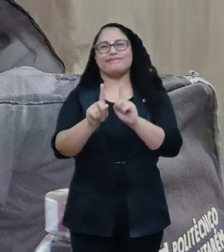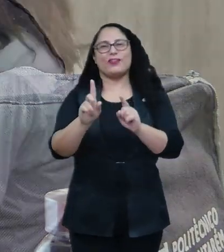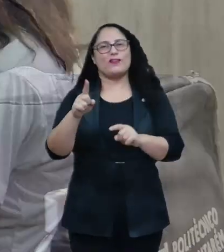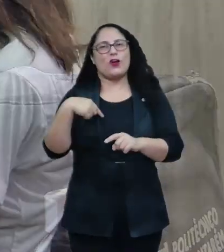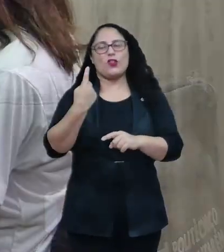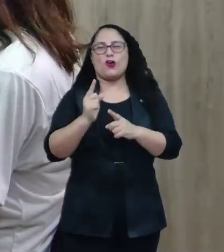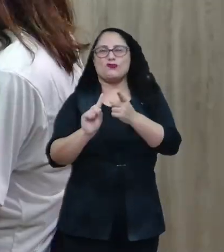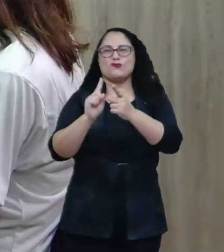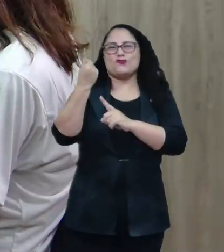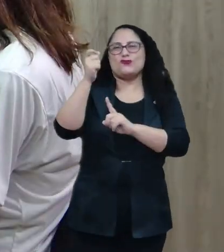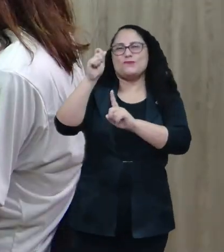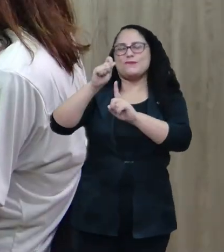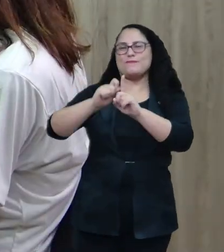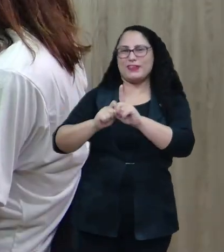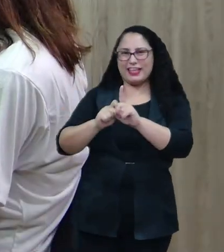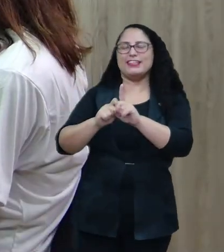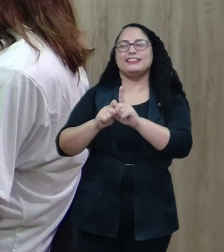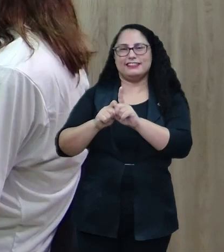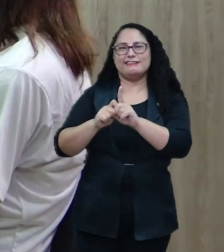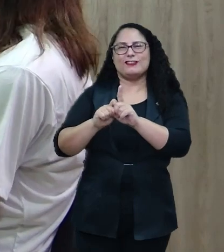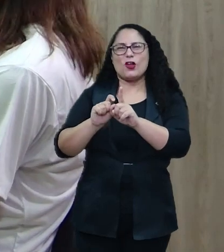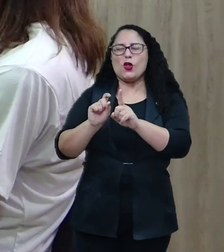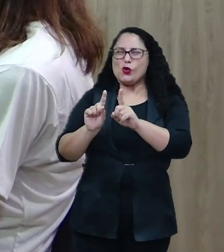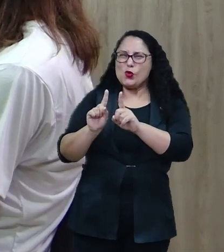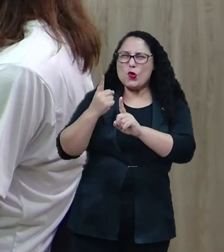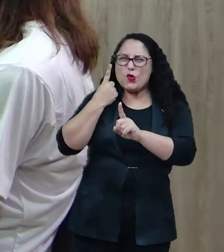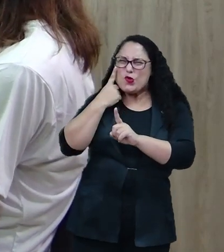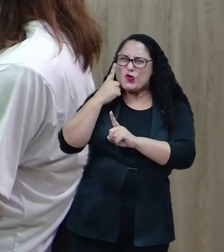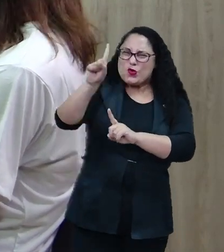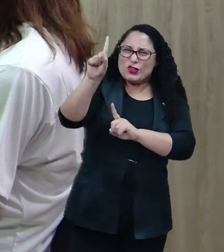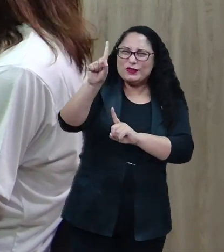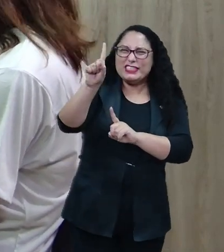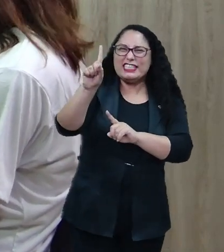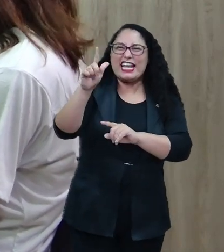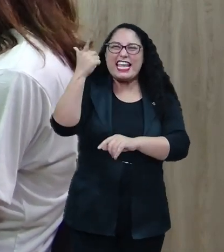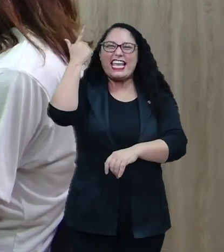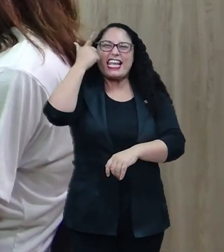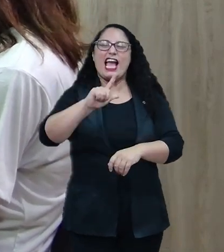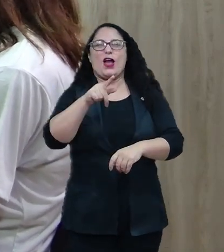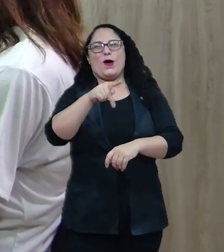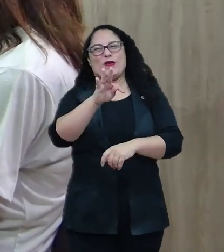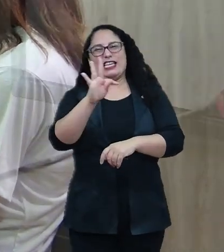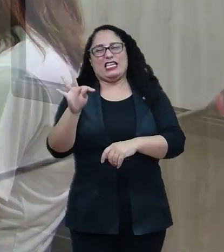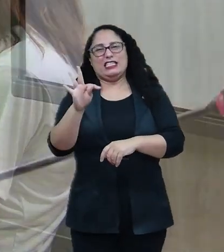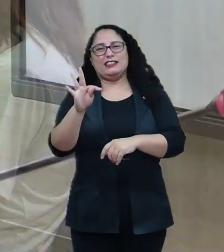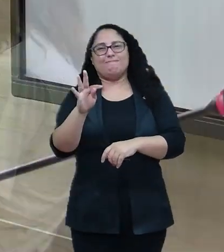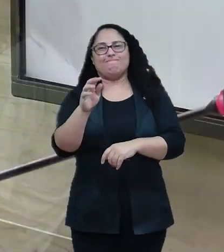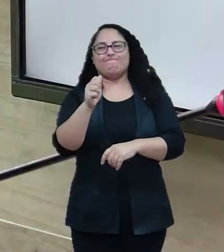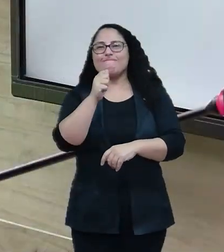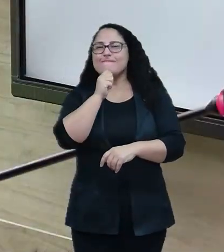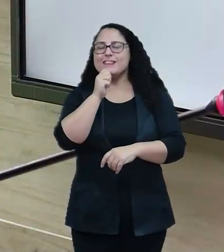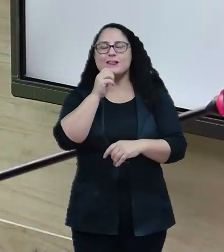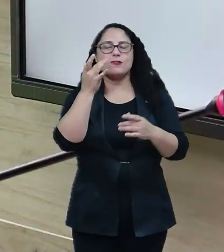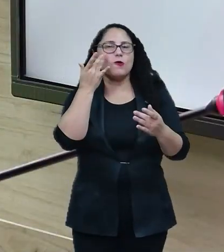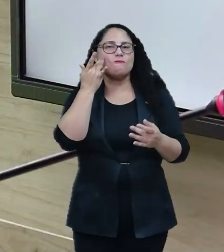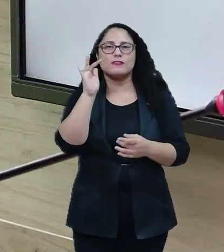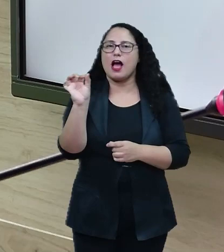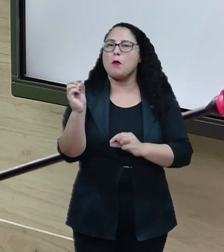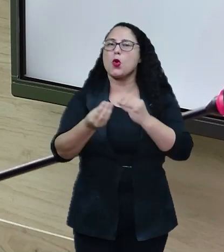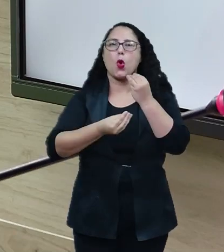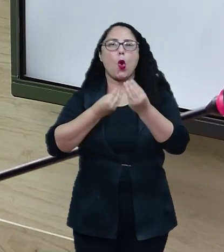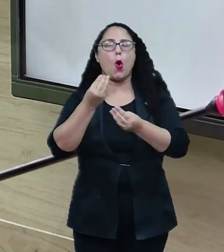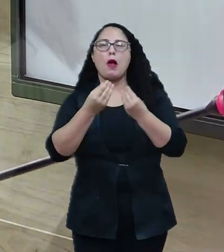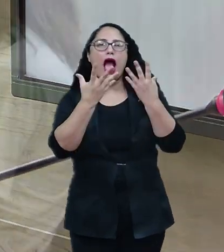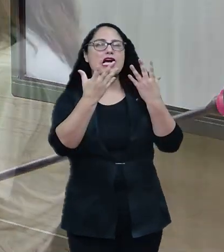nosso último mês lá, tanto que no último dia nosso que a gente ganhou o kit. Então a gente ainda não sabe como foi